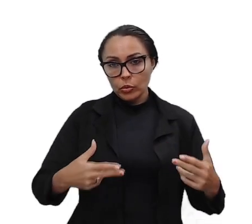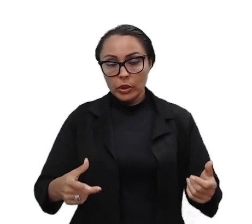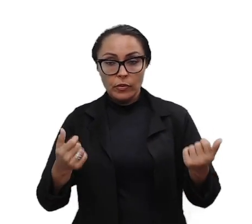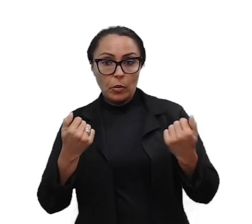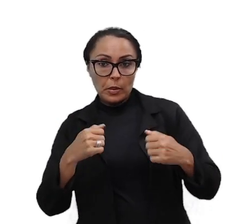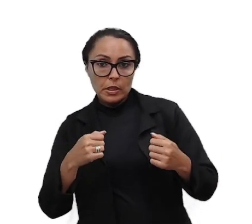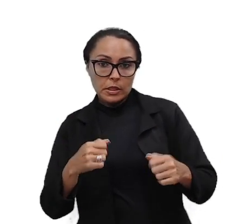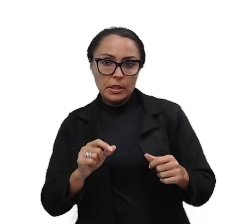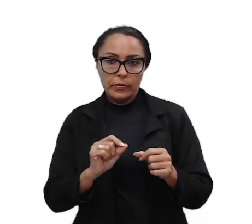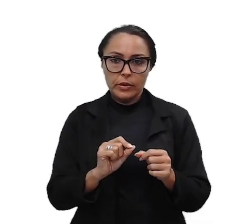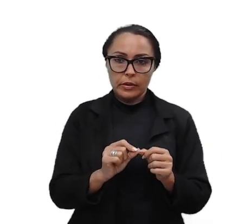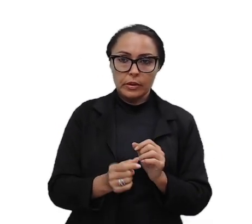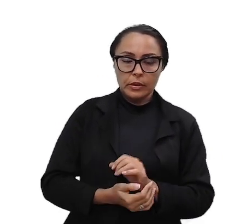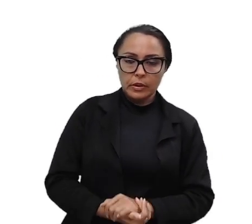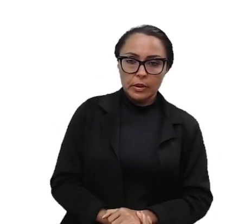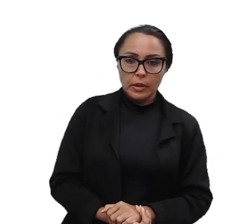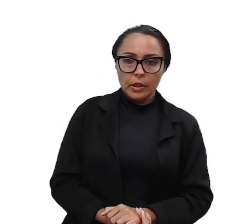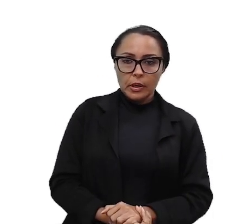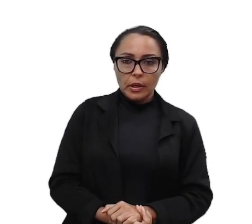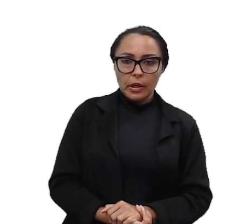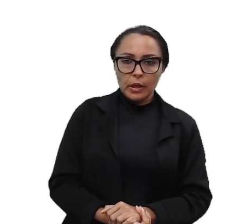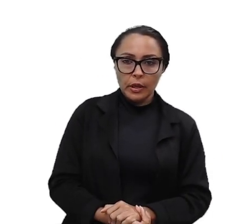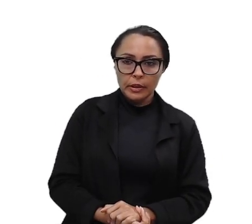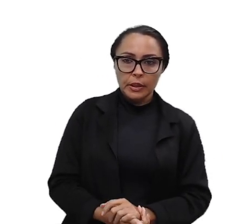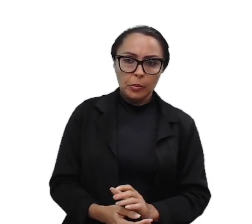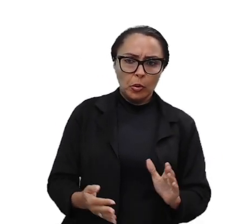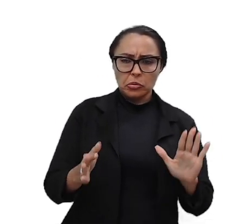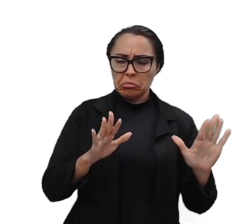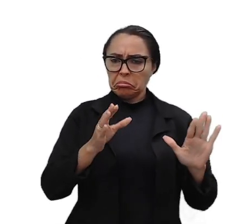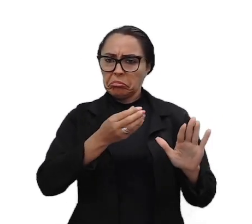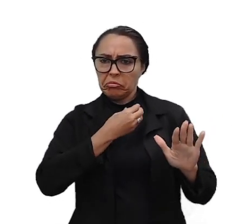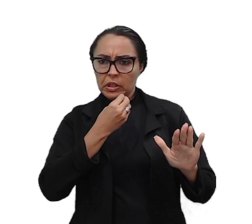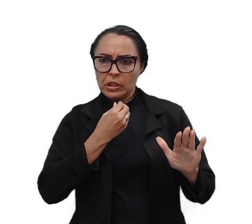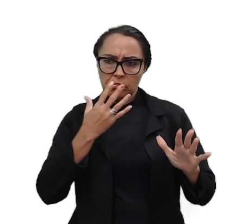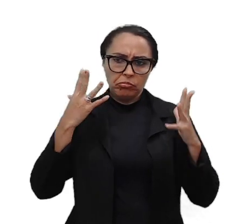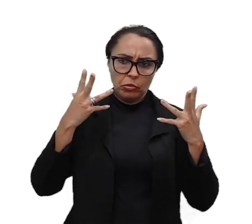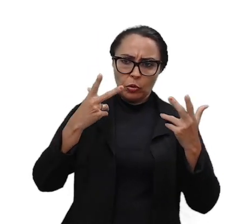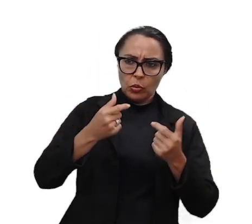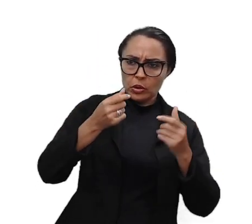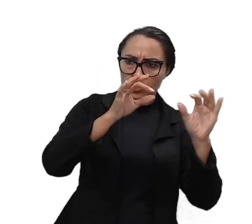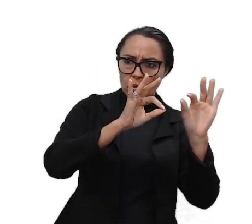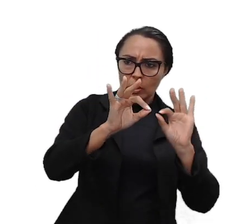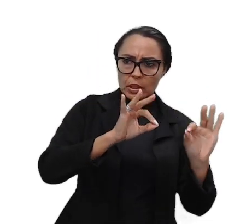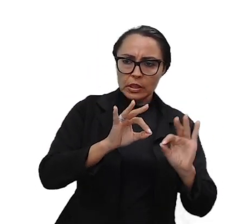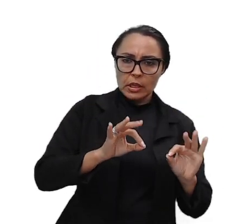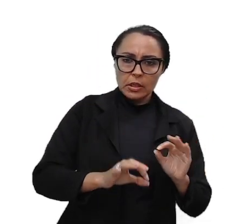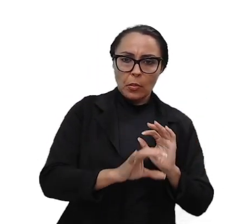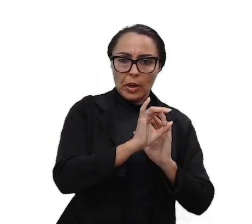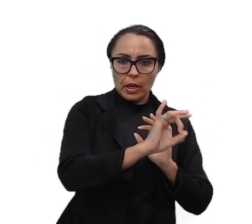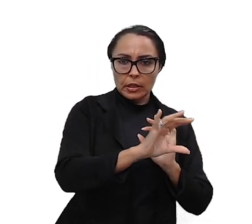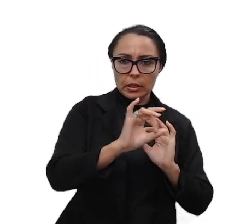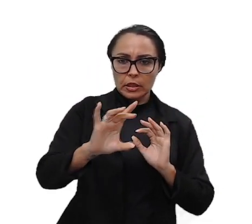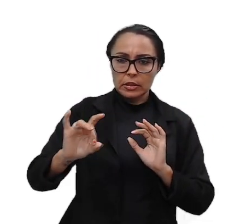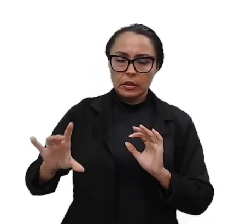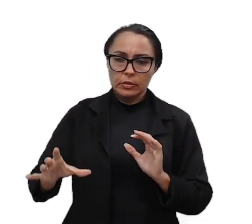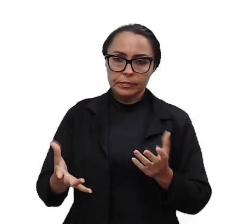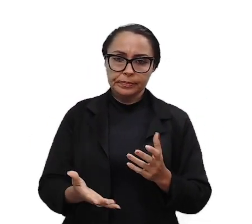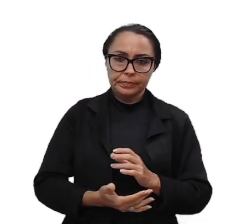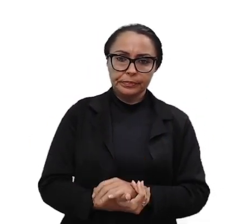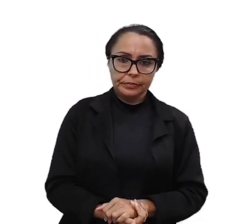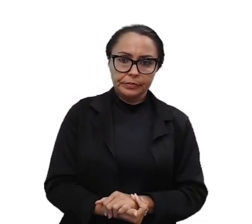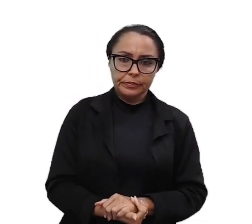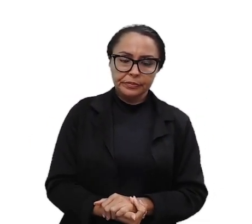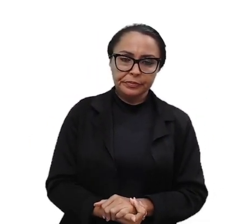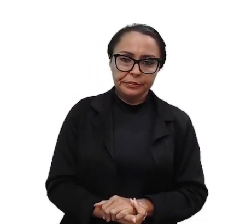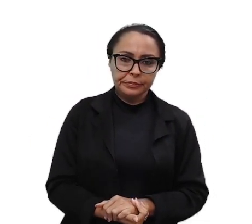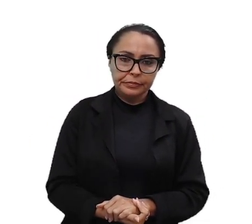produzir. As previsões são vitais, previsão de demanda são vitais para a organização e para cada decisão administrativa